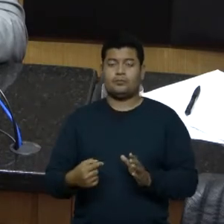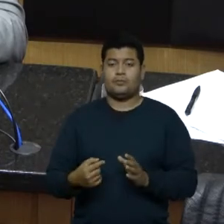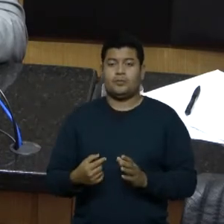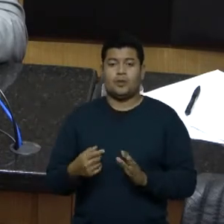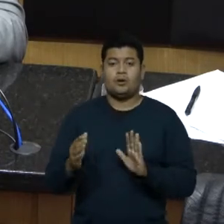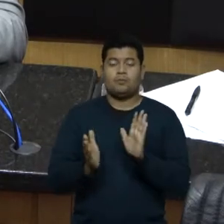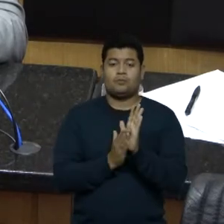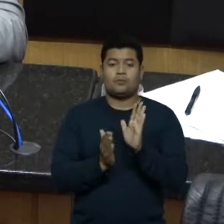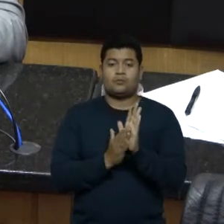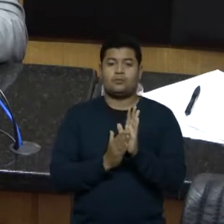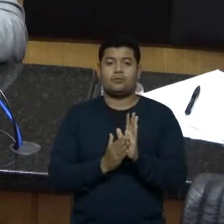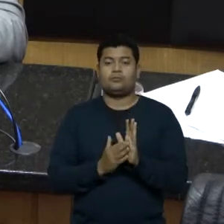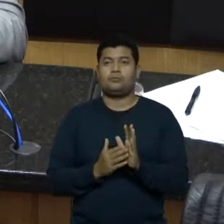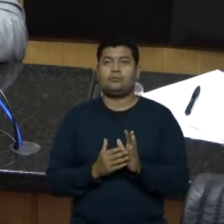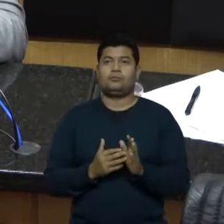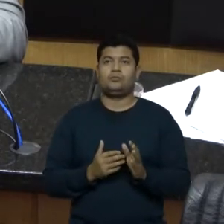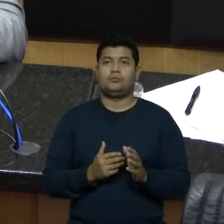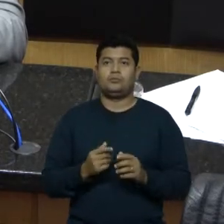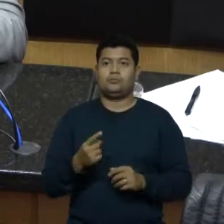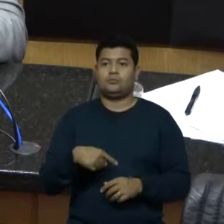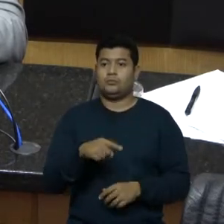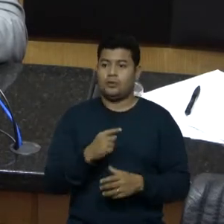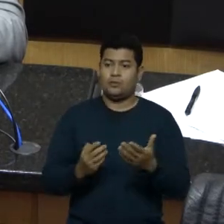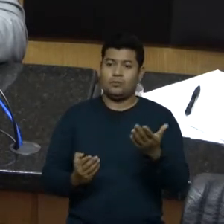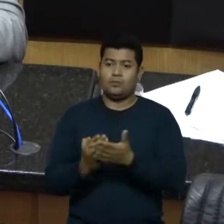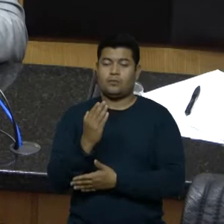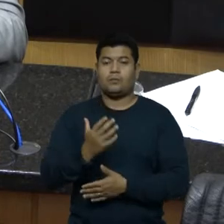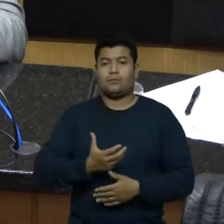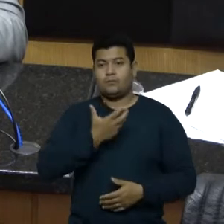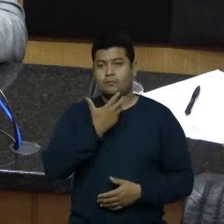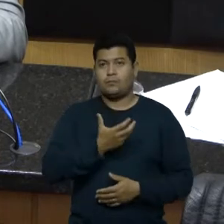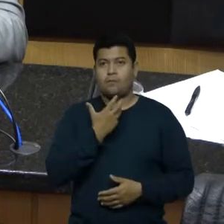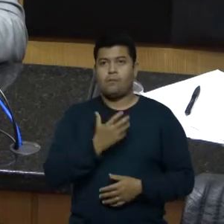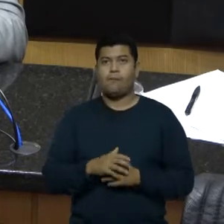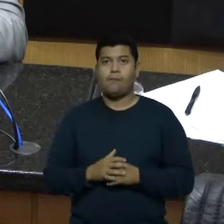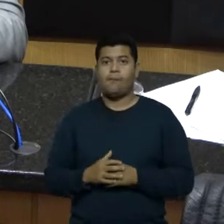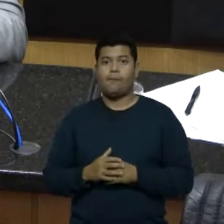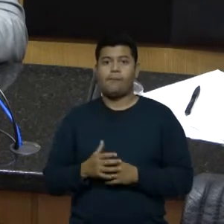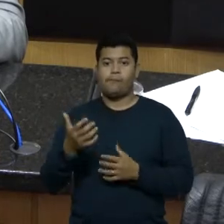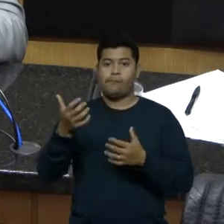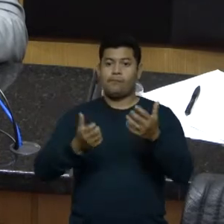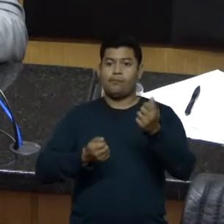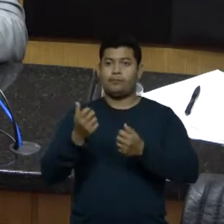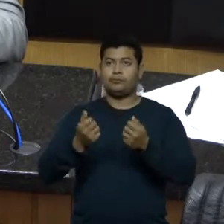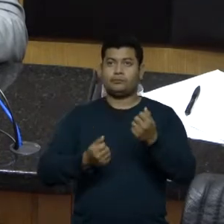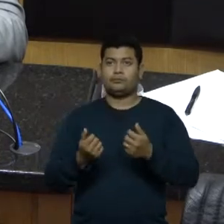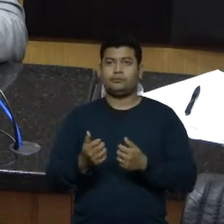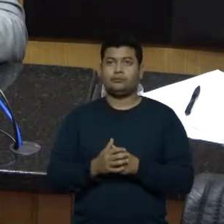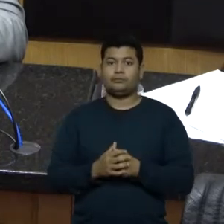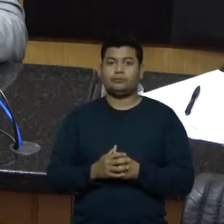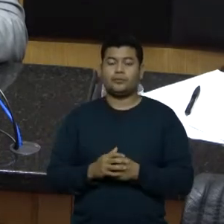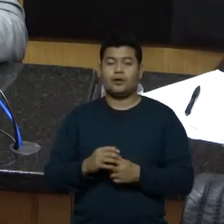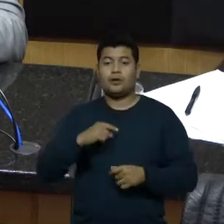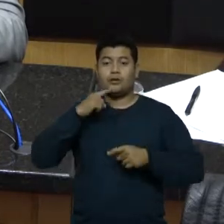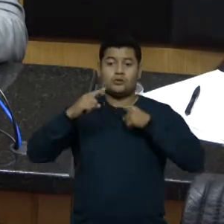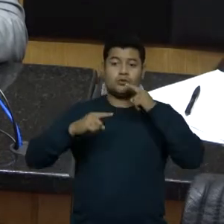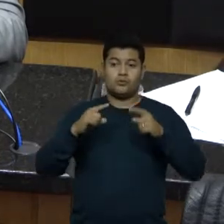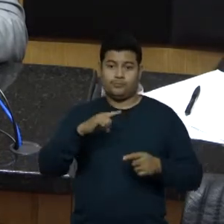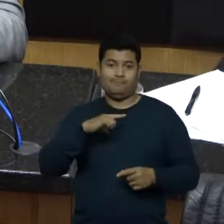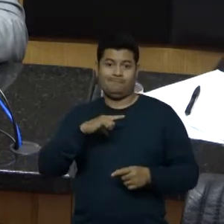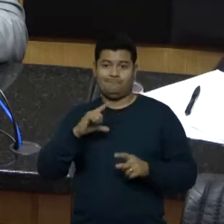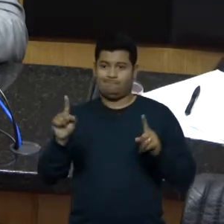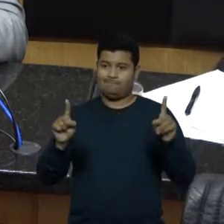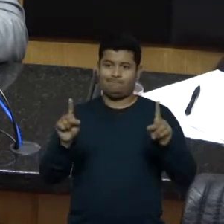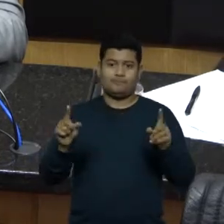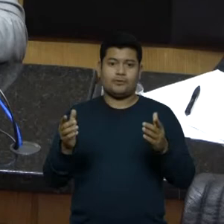quanto o que nós aprovamos em dezembro e a questão do leite é que ficou uma dúvida que